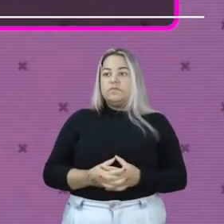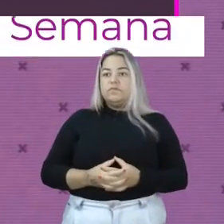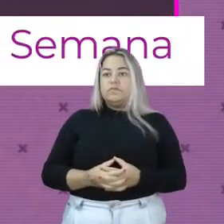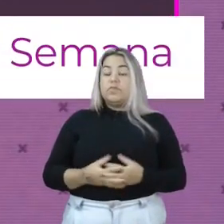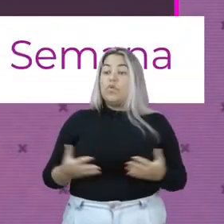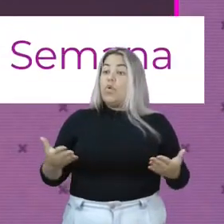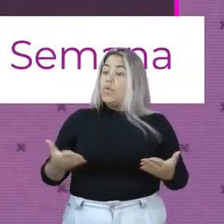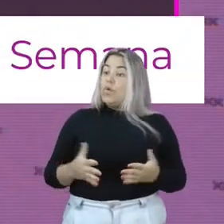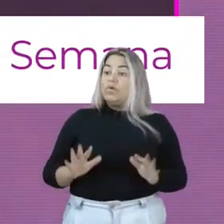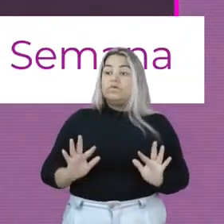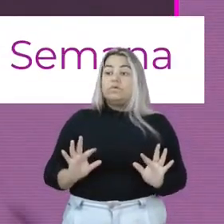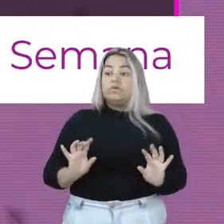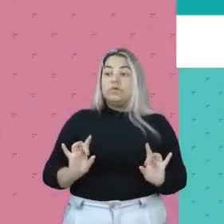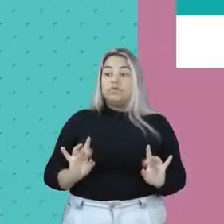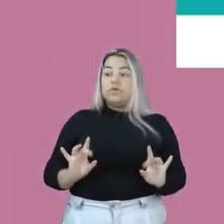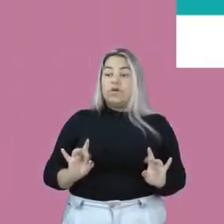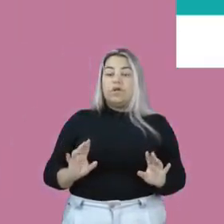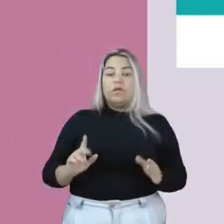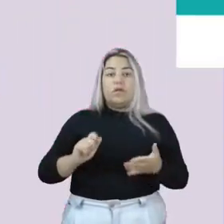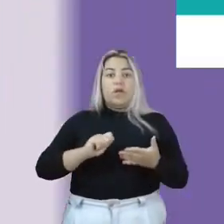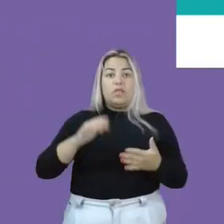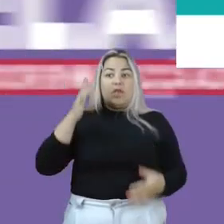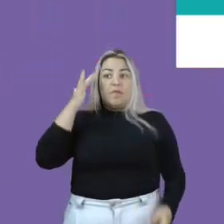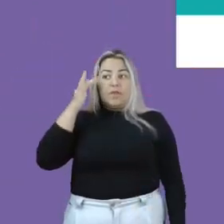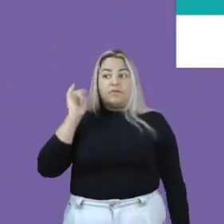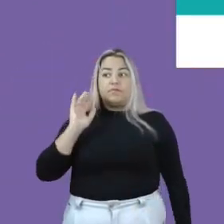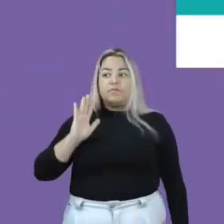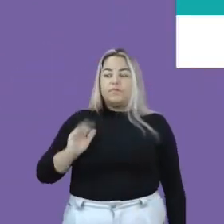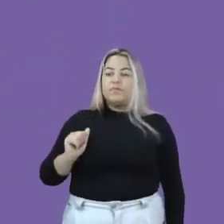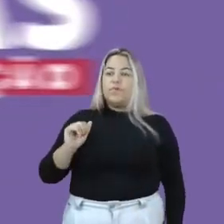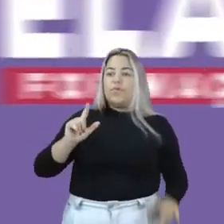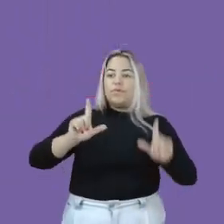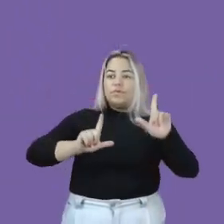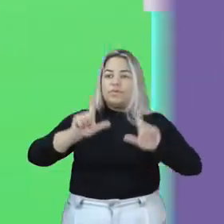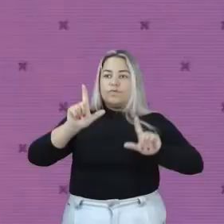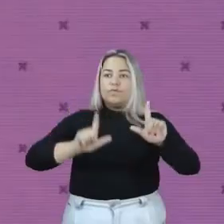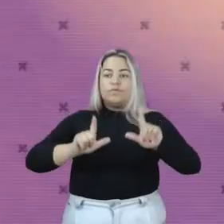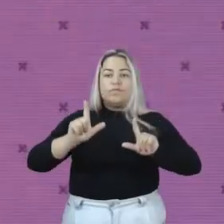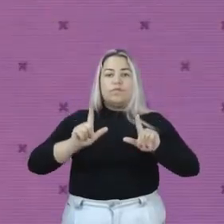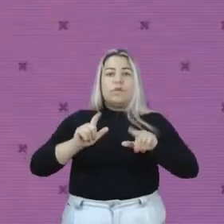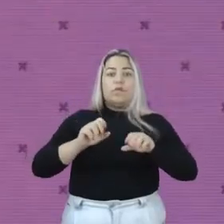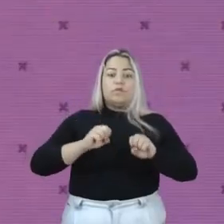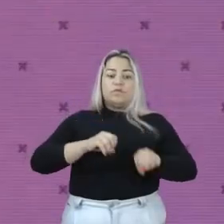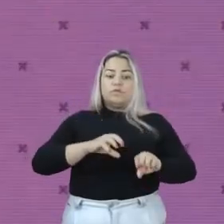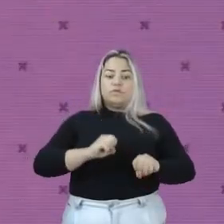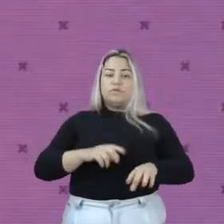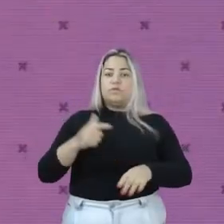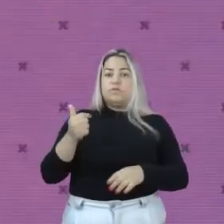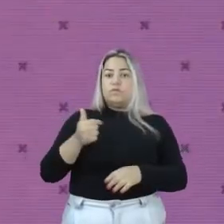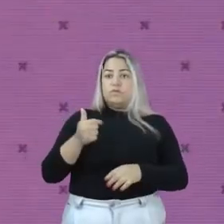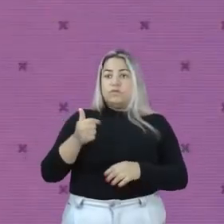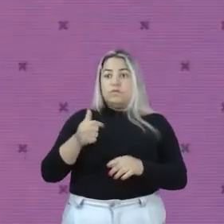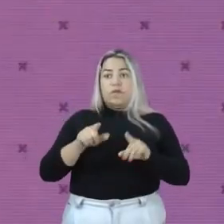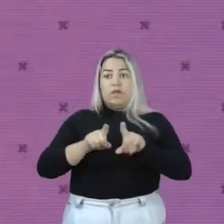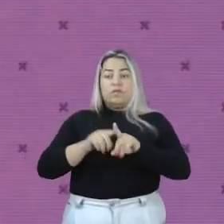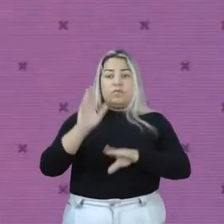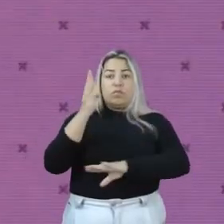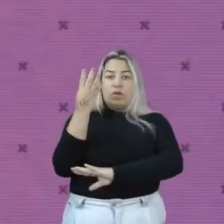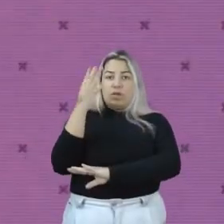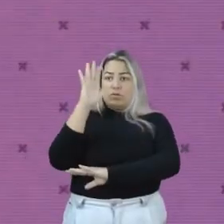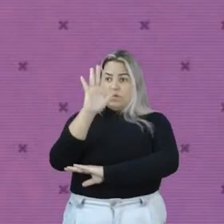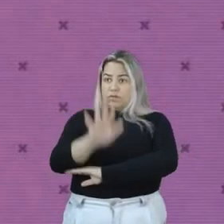Por hoje é isso. Anote na sua agenda que amanhã tem mais. O TV Elas por Elas Formação é de segunda a sexta-feira, 5 às 4 horas da